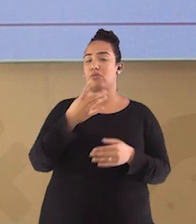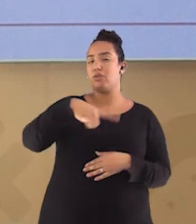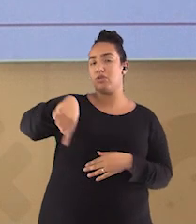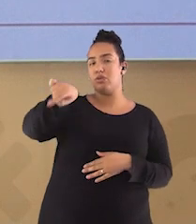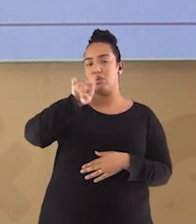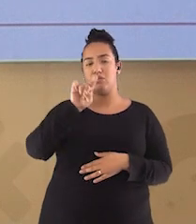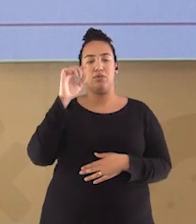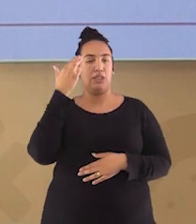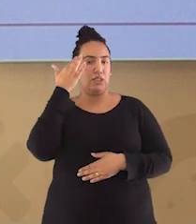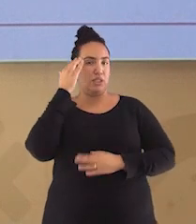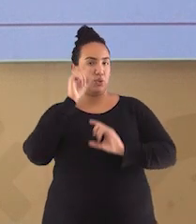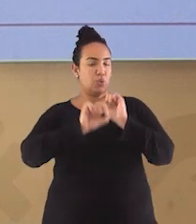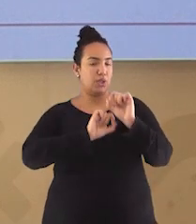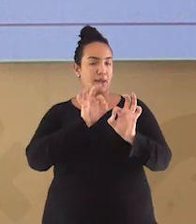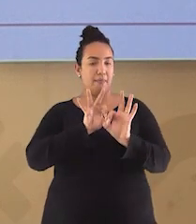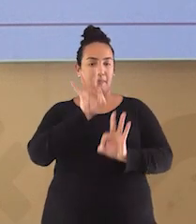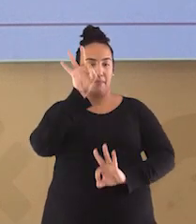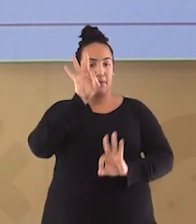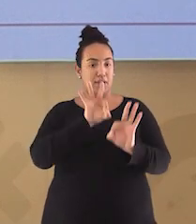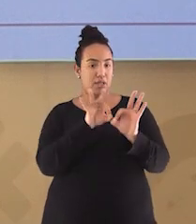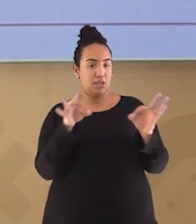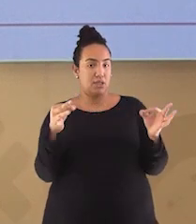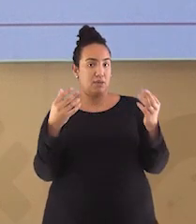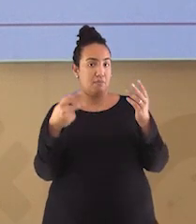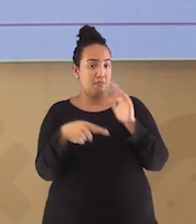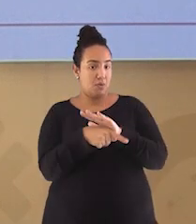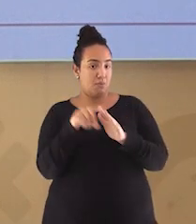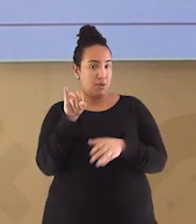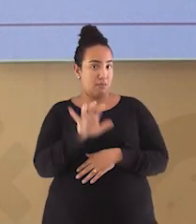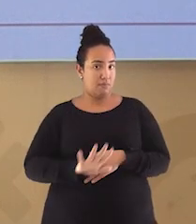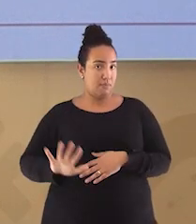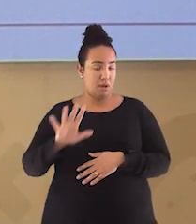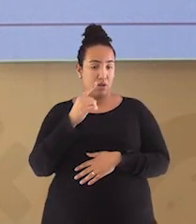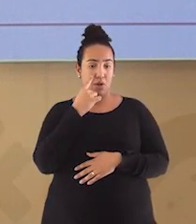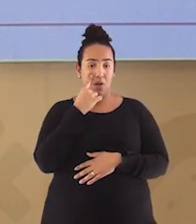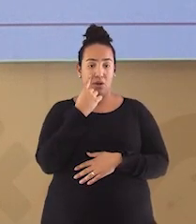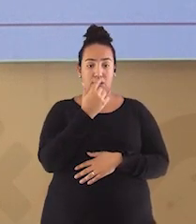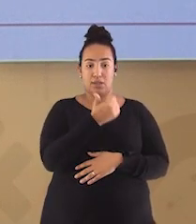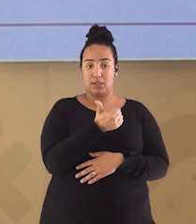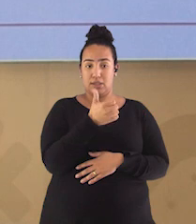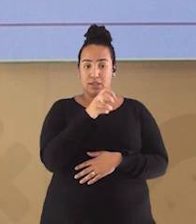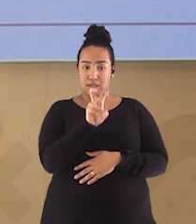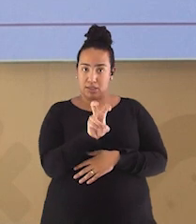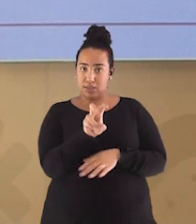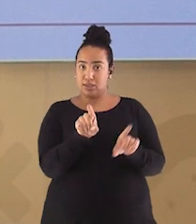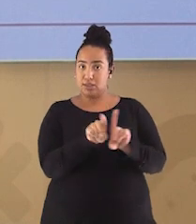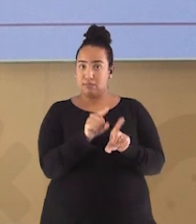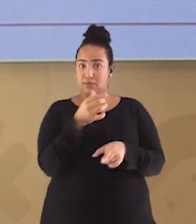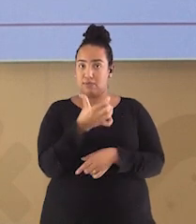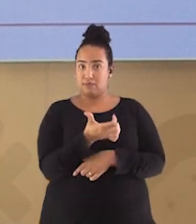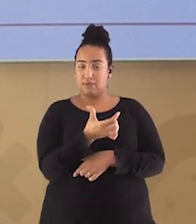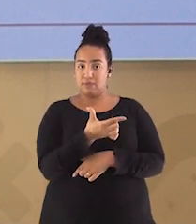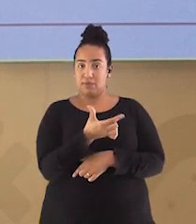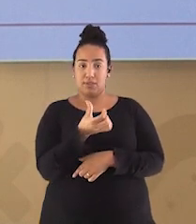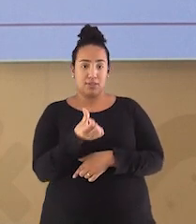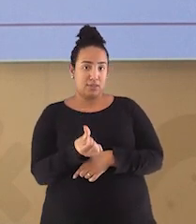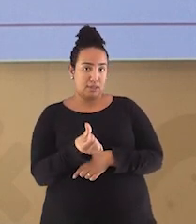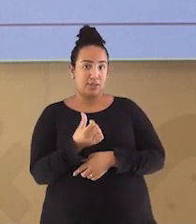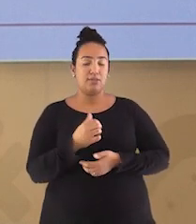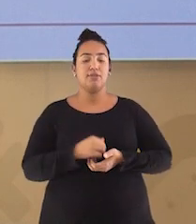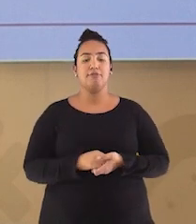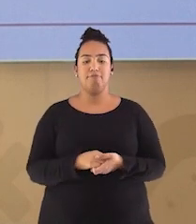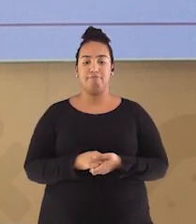as medidas que estão representadas na tela que é de 15 e 26 metros agora